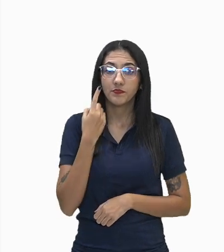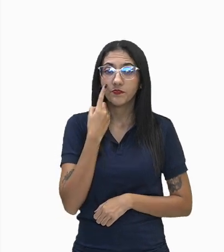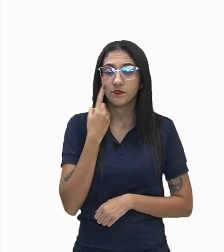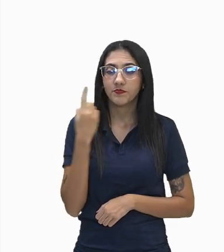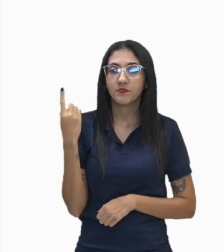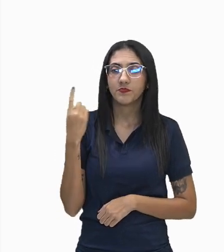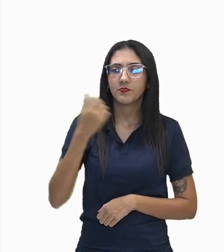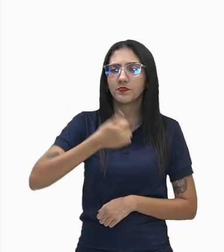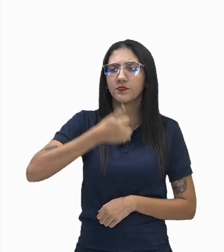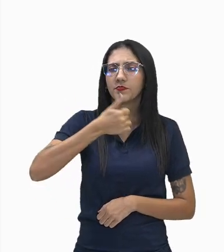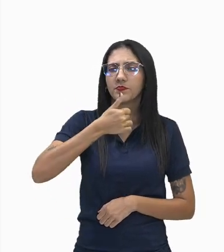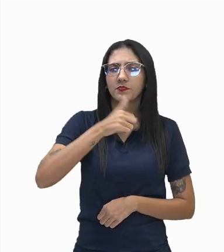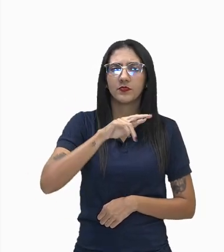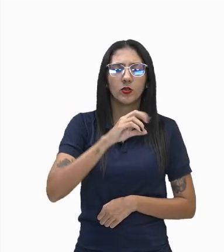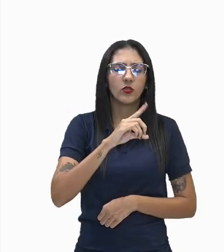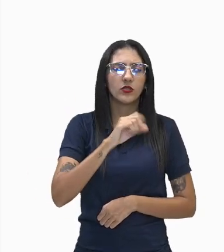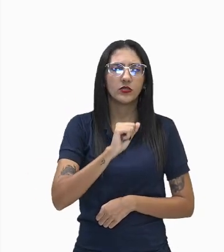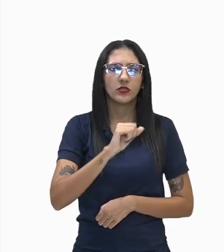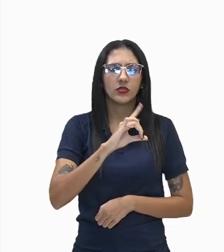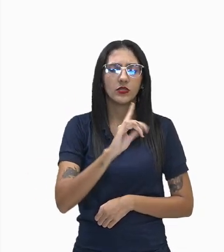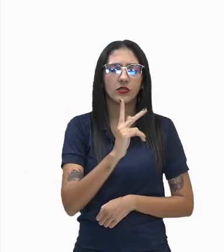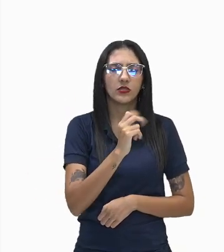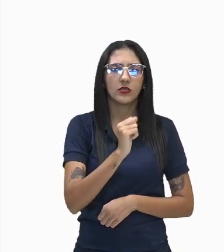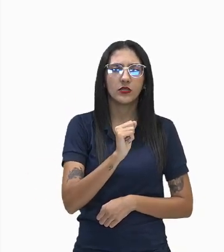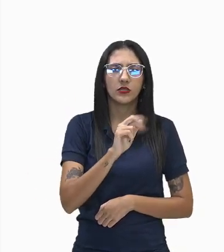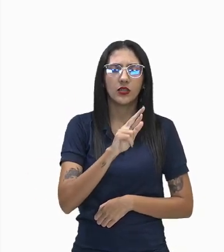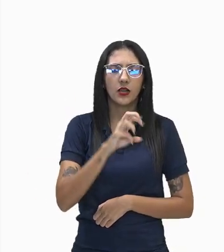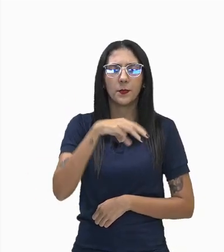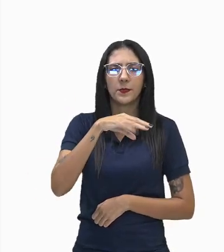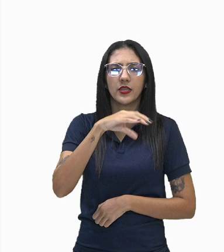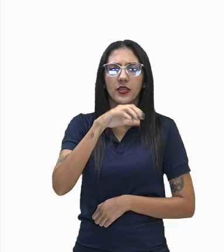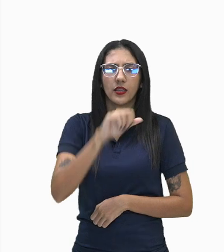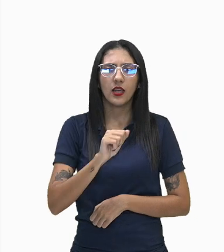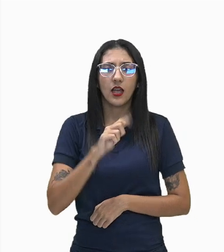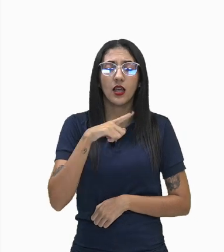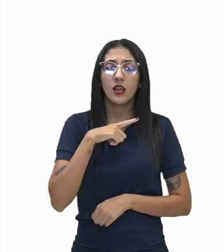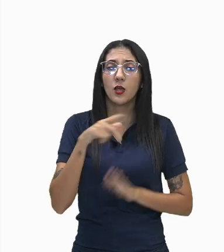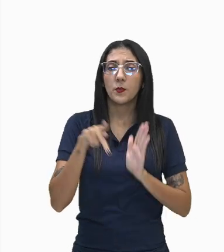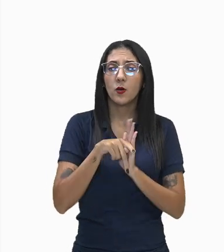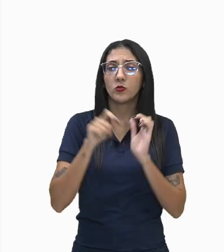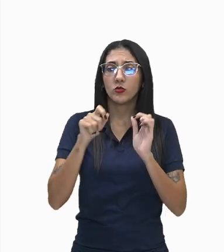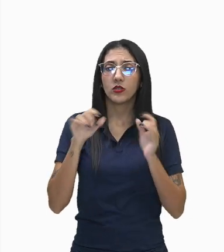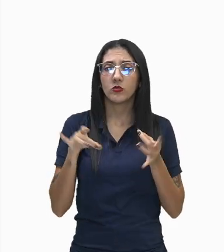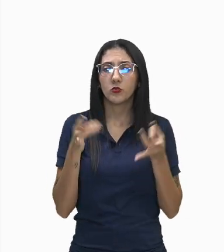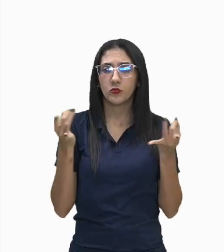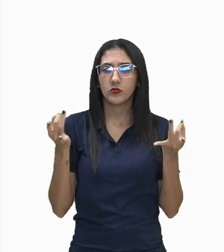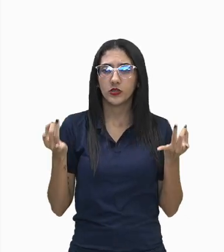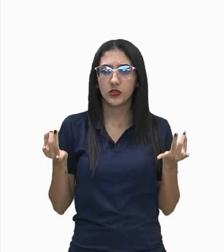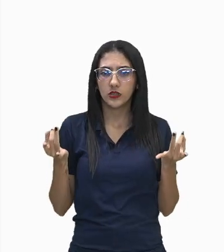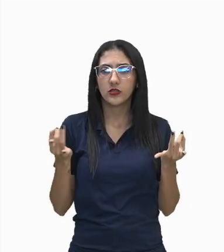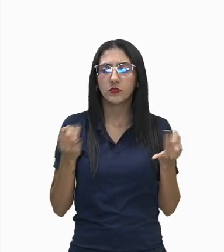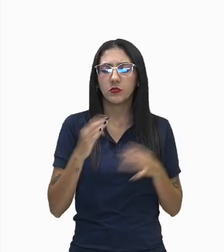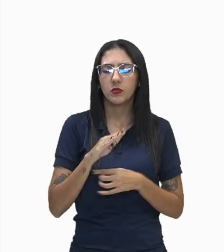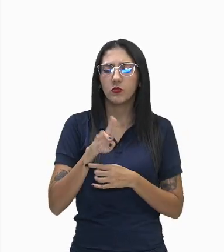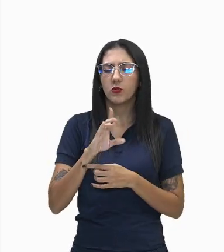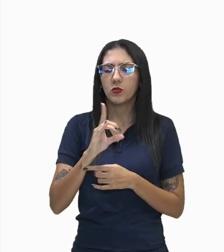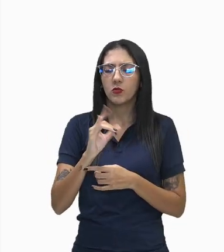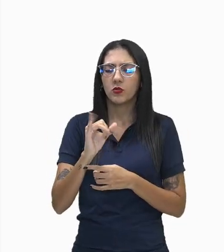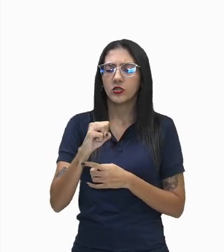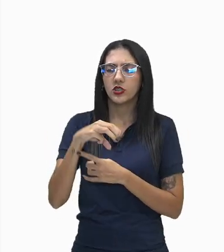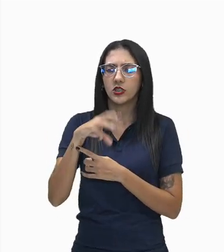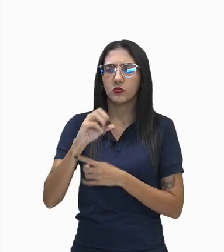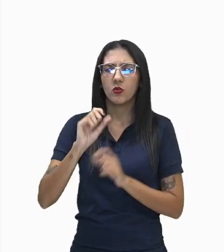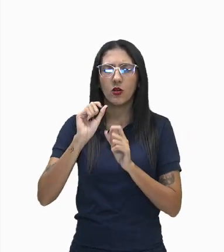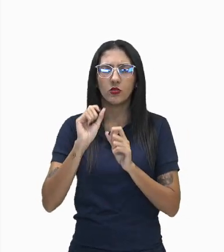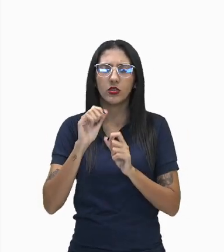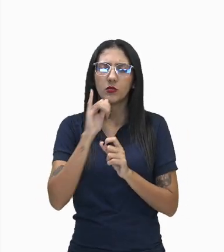primeiro símbolo, a roda dármica. A roda dármica ela é um símbolo do budismo. A roda representa o